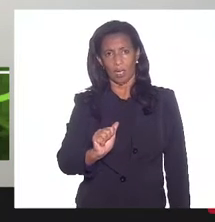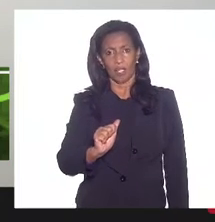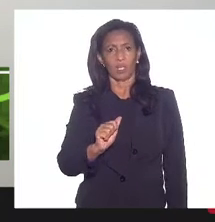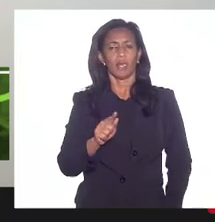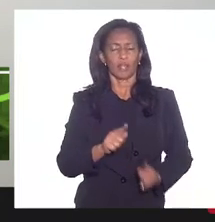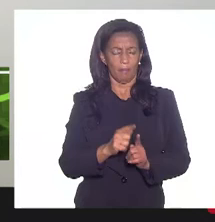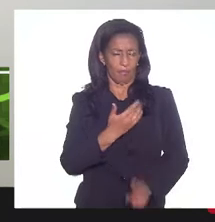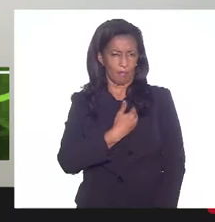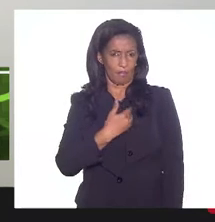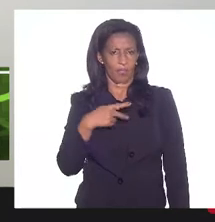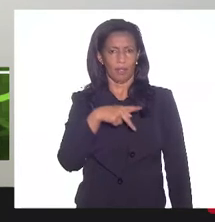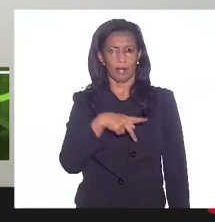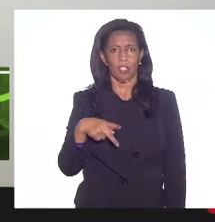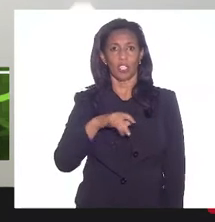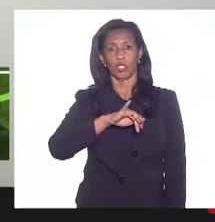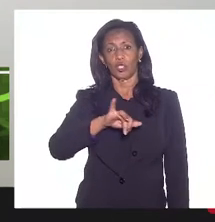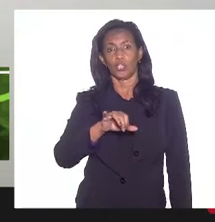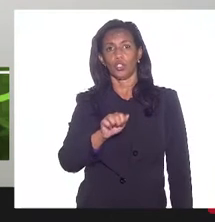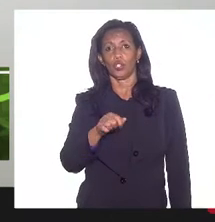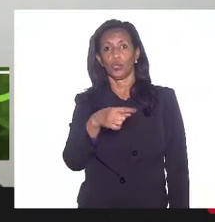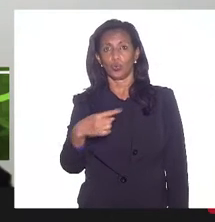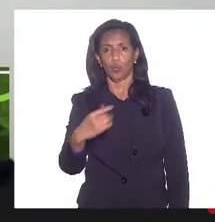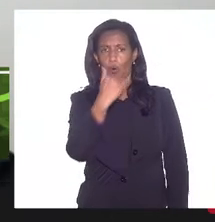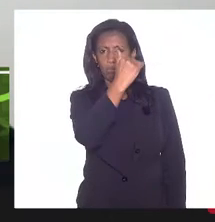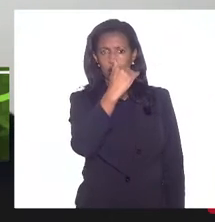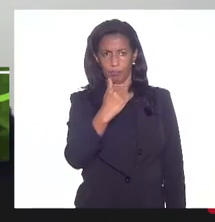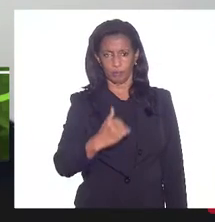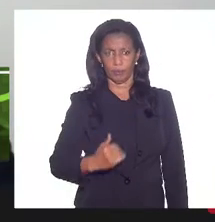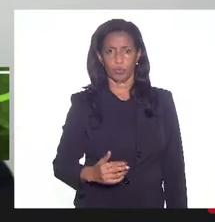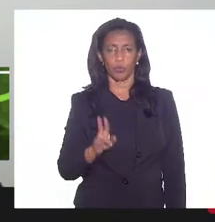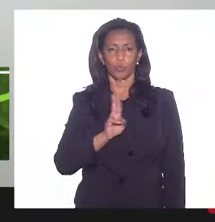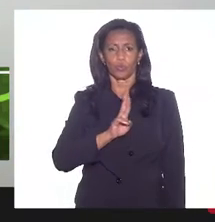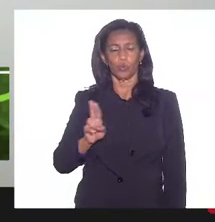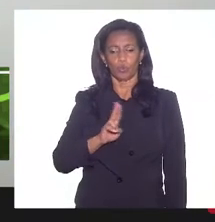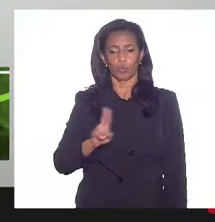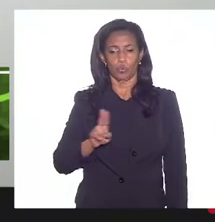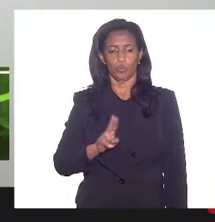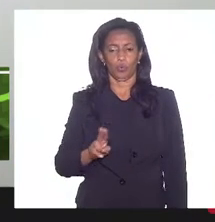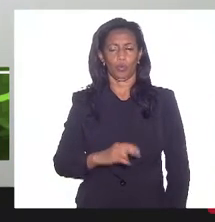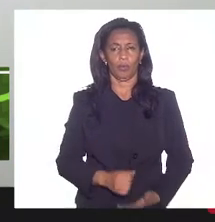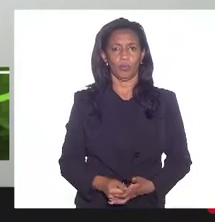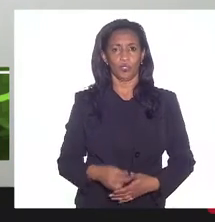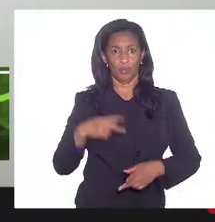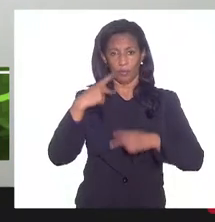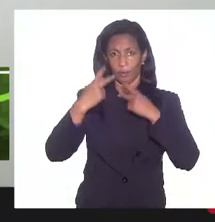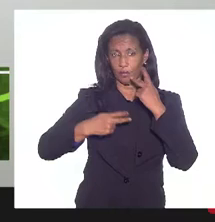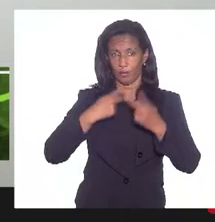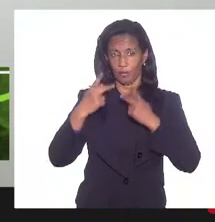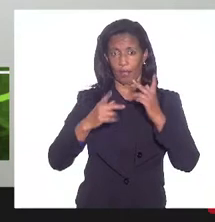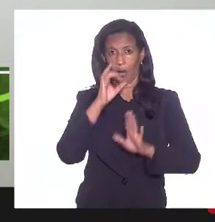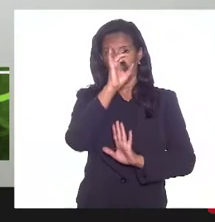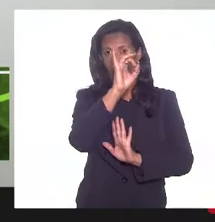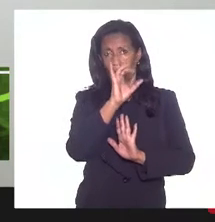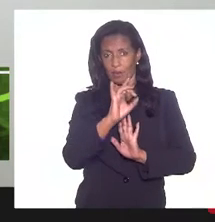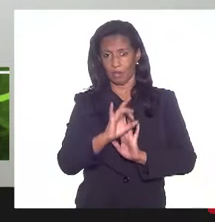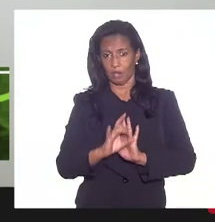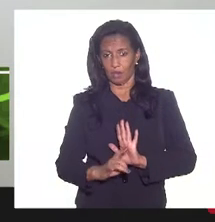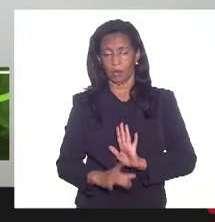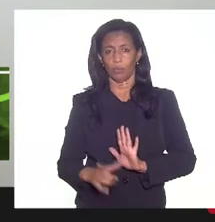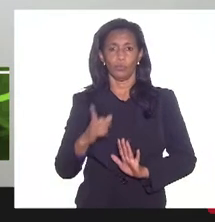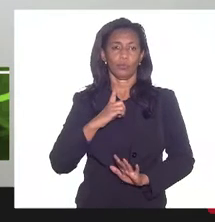colega professora, e o professor Guerreiro. Esta é a sequência programada de intervenções, cada expositor